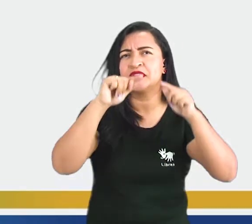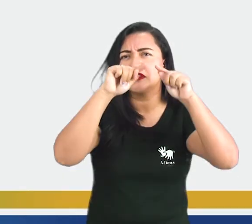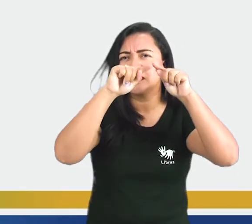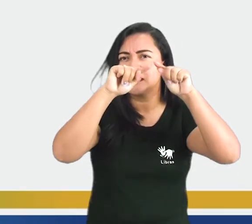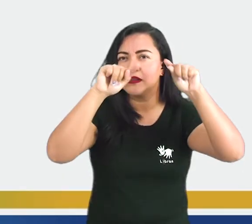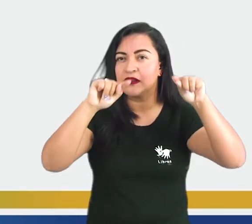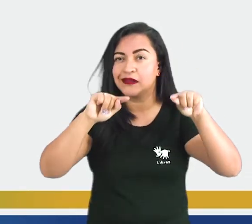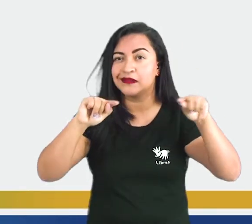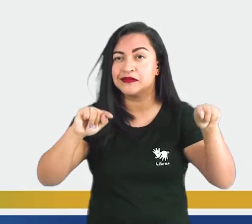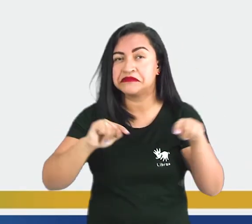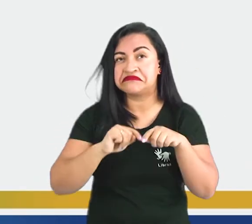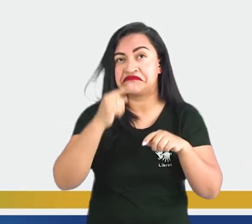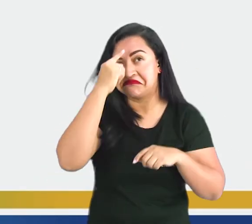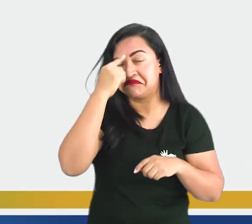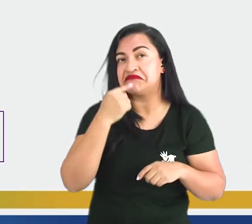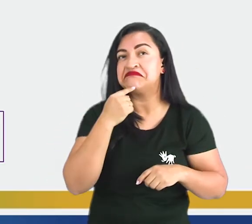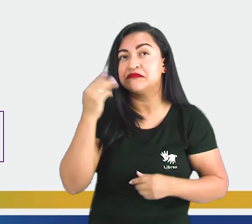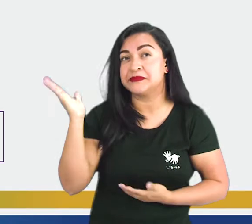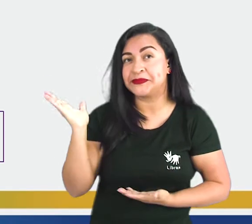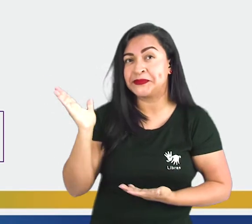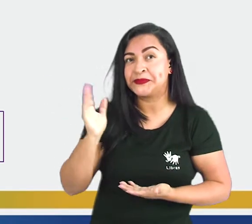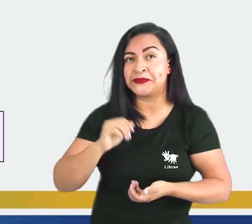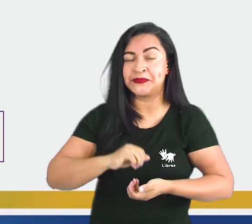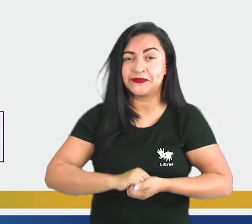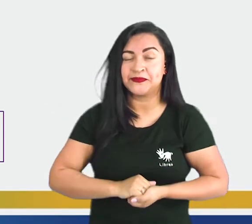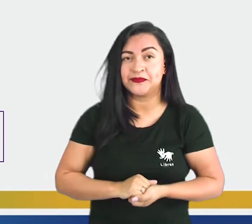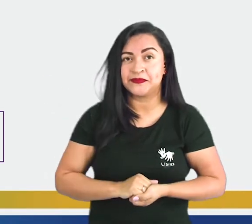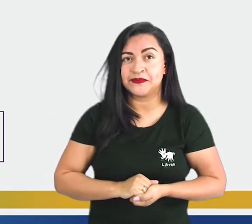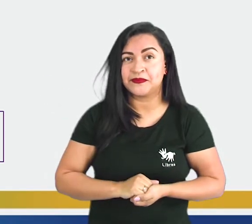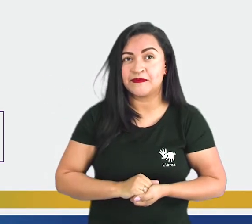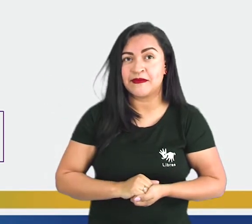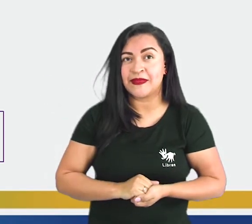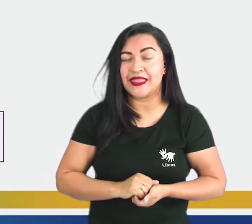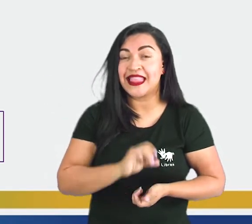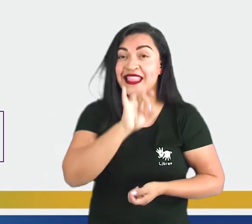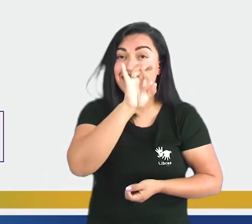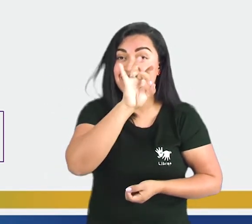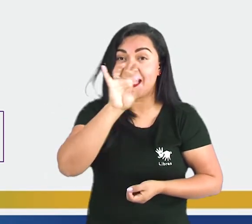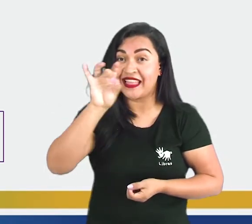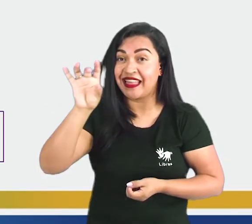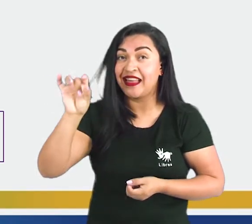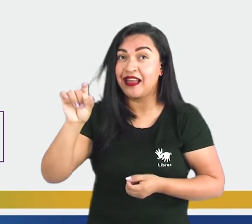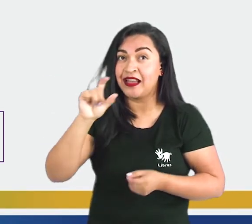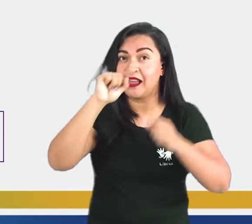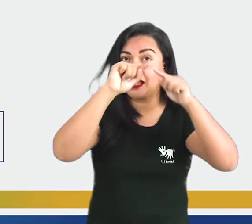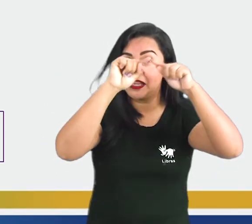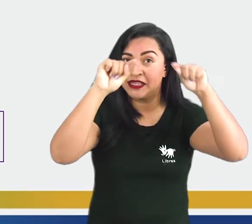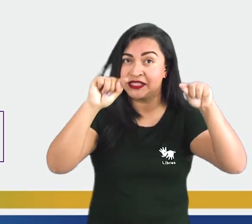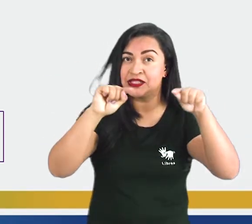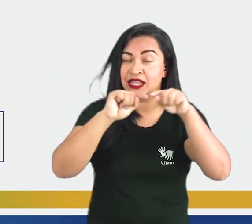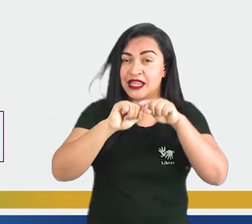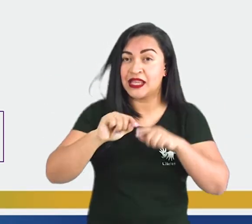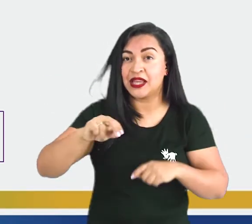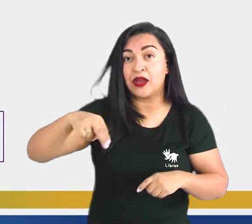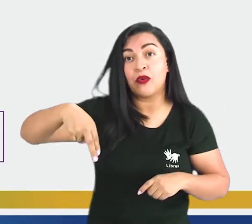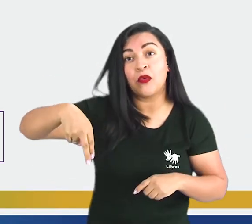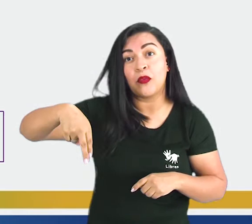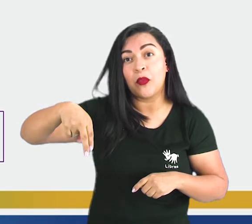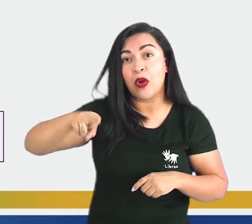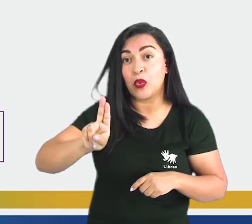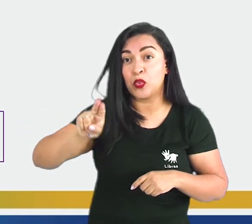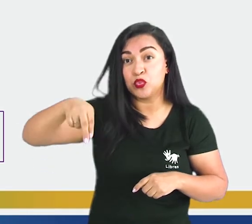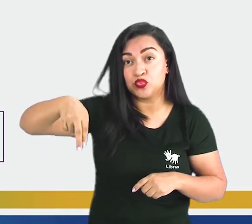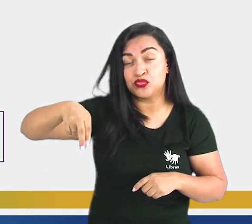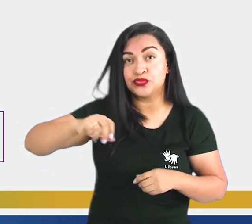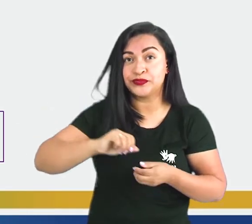tipo, observe essa figura. Cada quadradinho aí é uma unidade, certo?